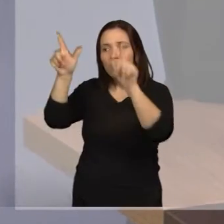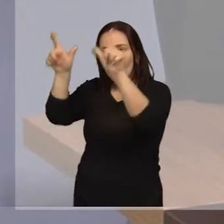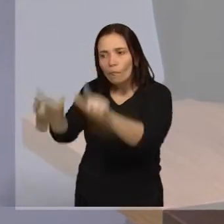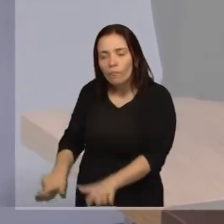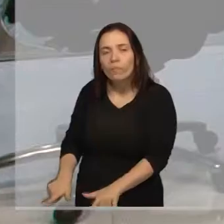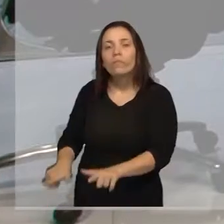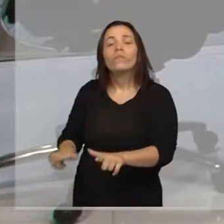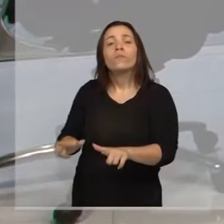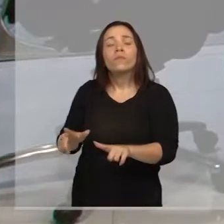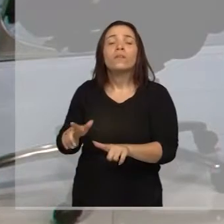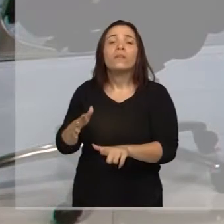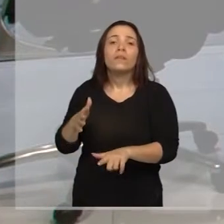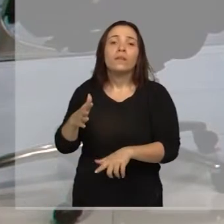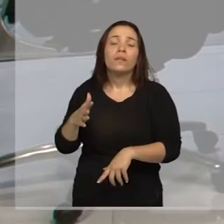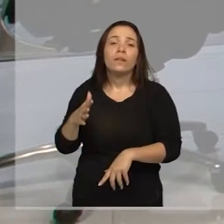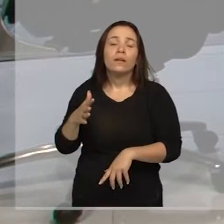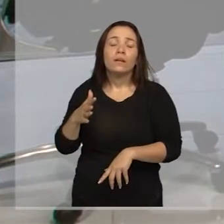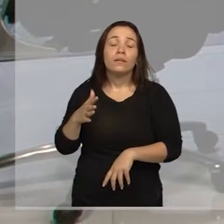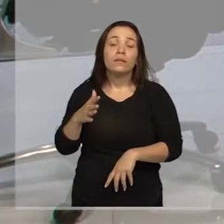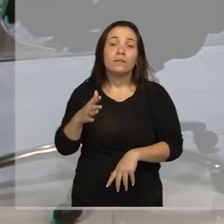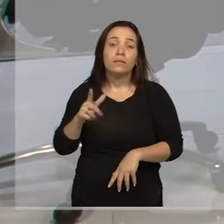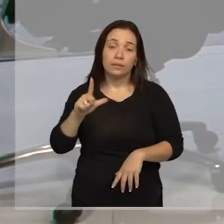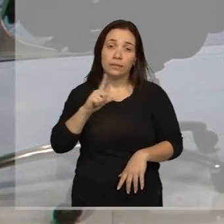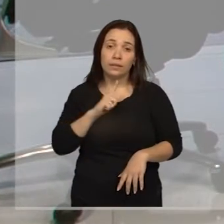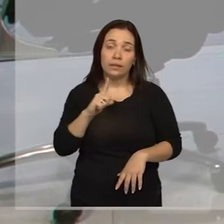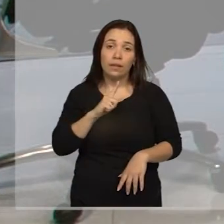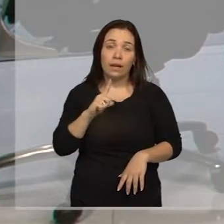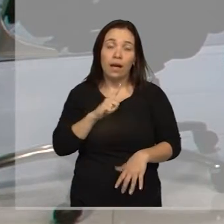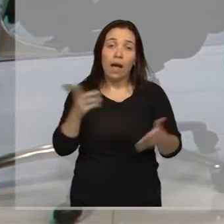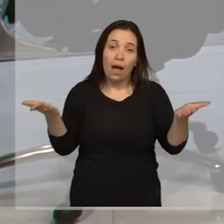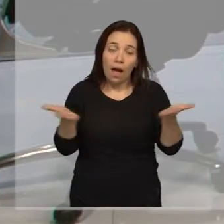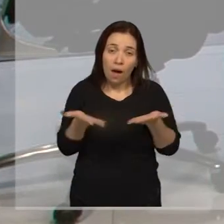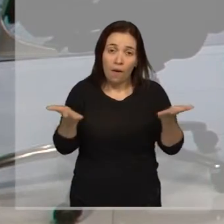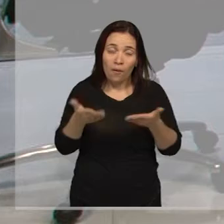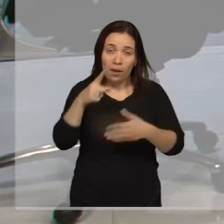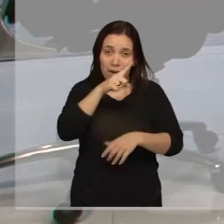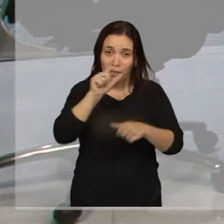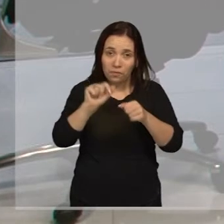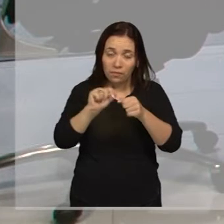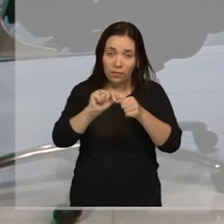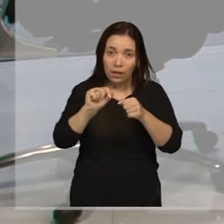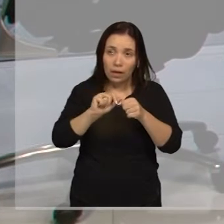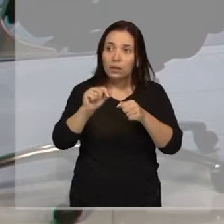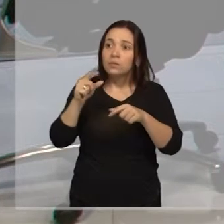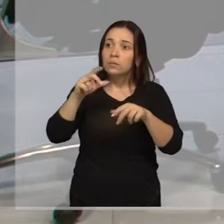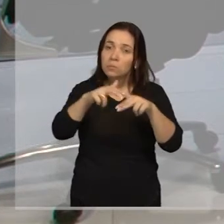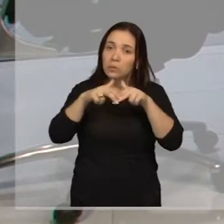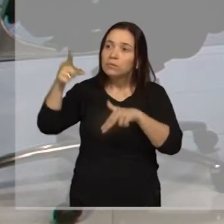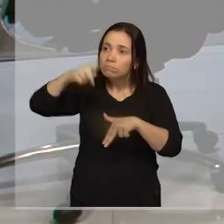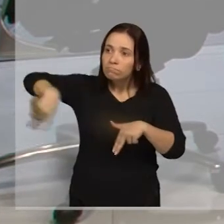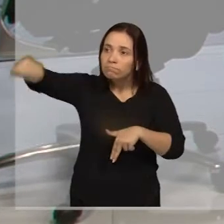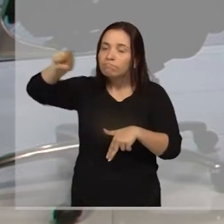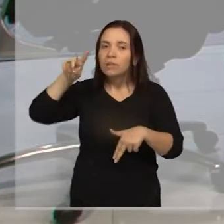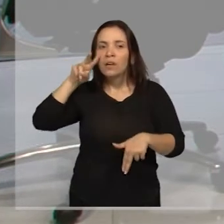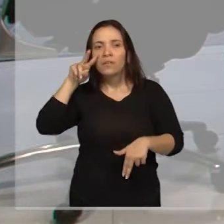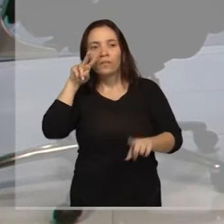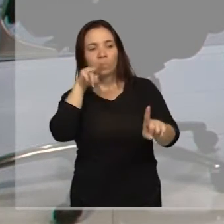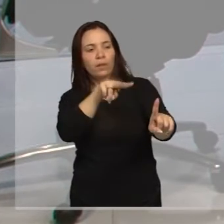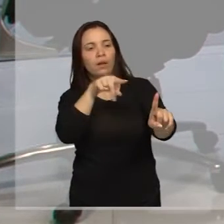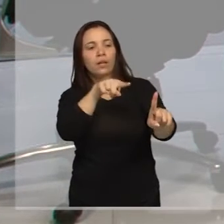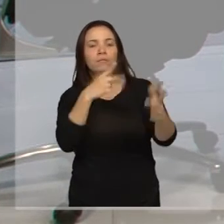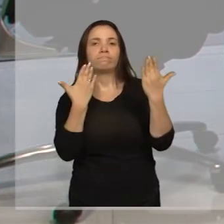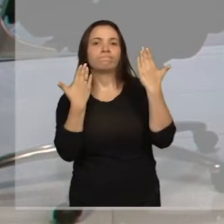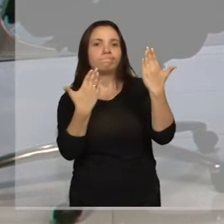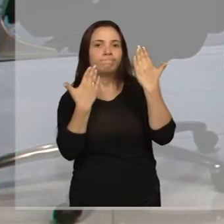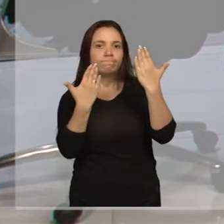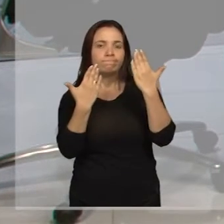Estado. Se mexer em algo que, pelo contrário, acaba trazendo uma suspeita, né? O governo traz uma suspeita para si